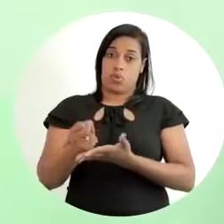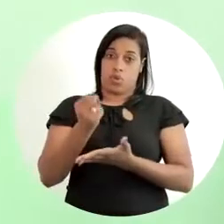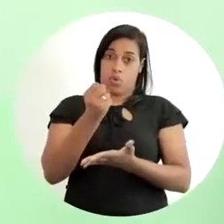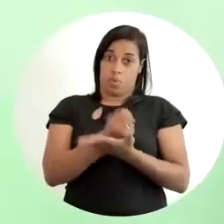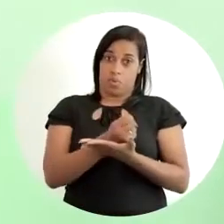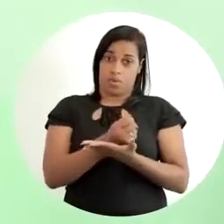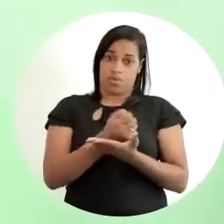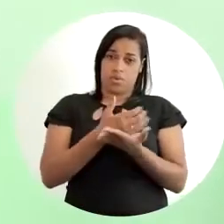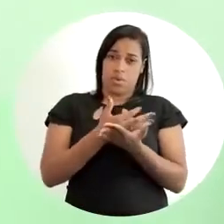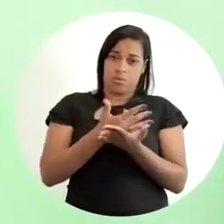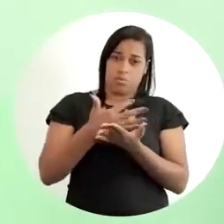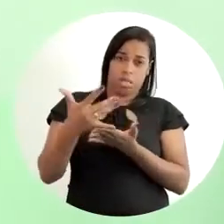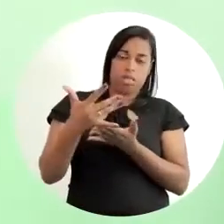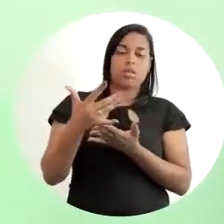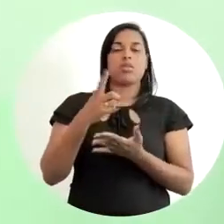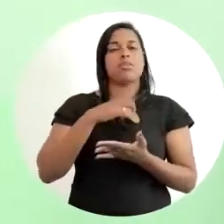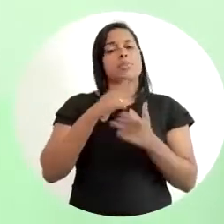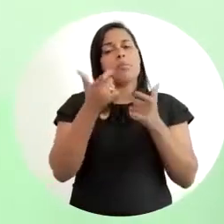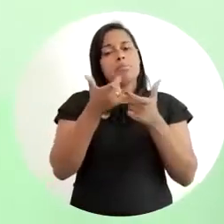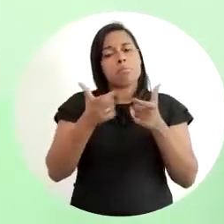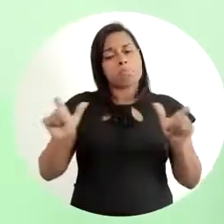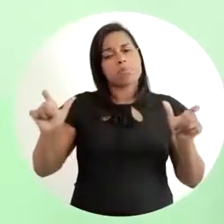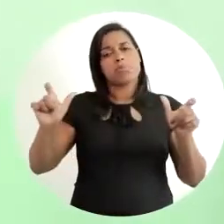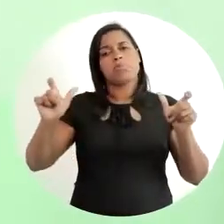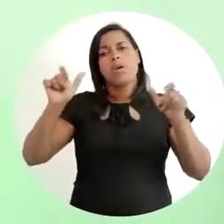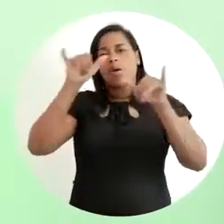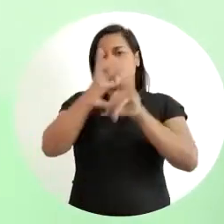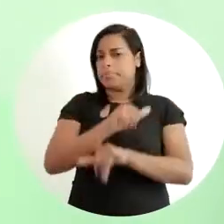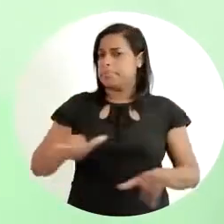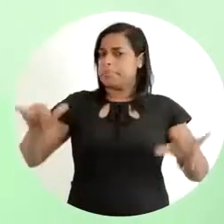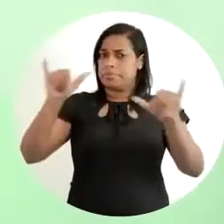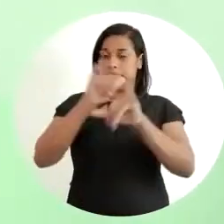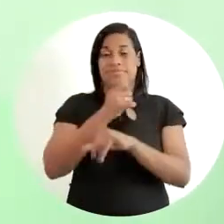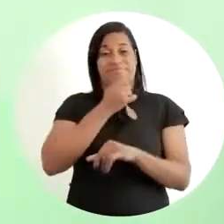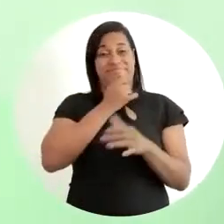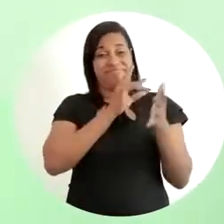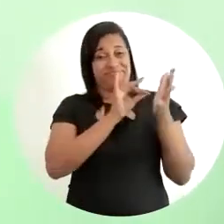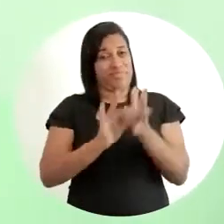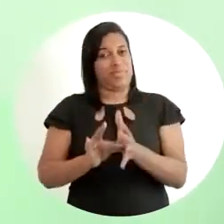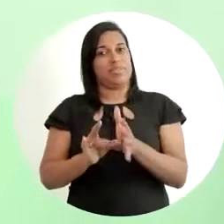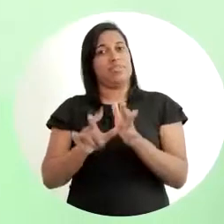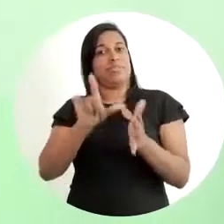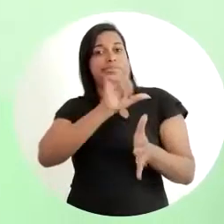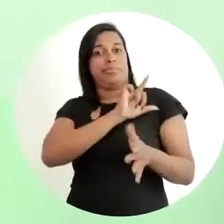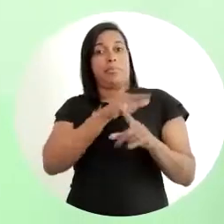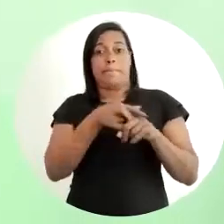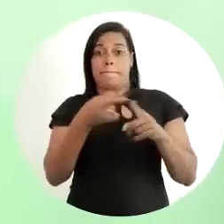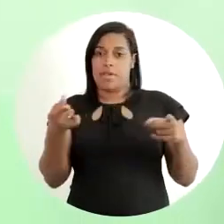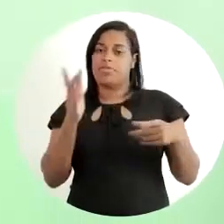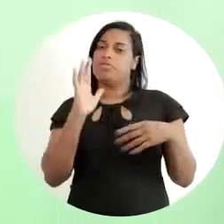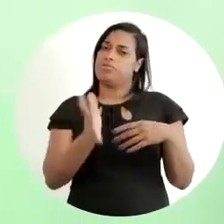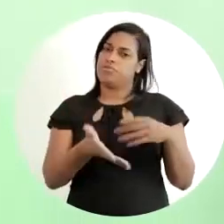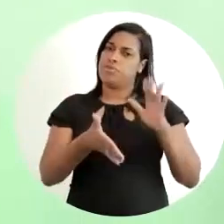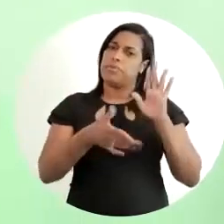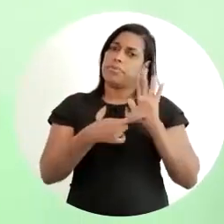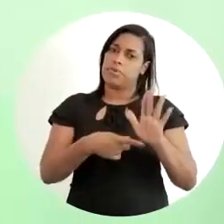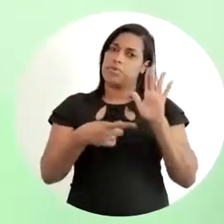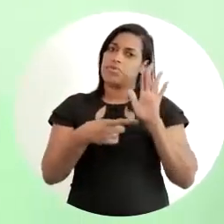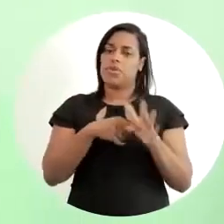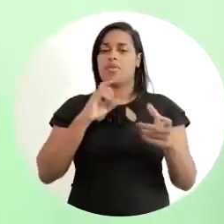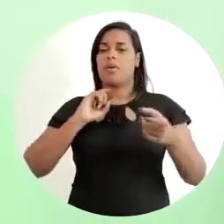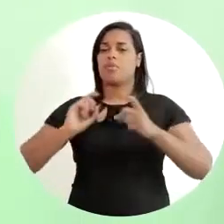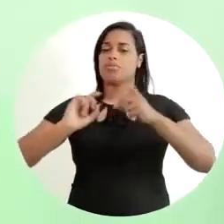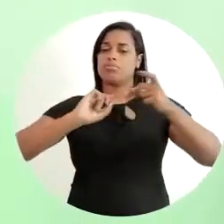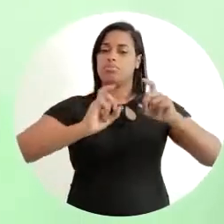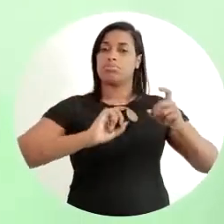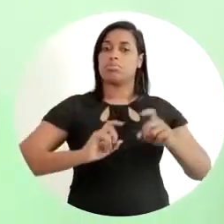O documento dos pioneiros, ele teve grande repercussão, apesar de não ter sido implementado na época, mas já trazia